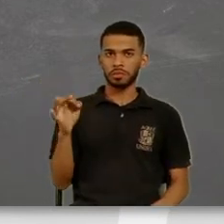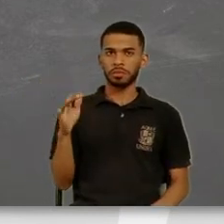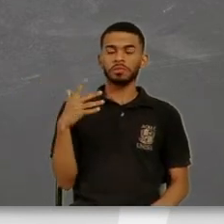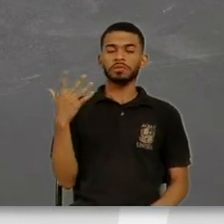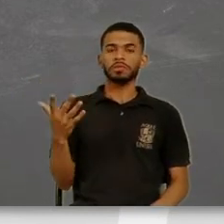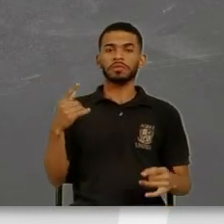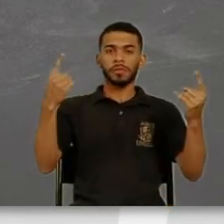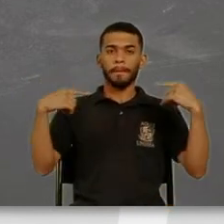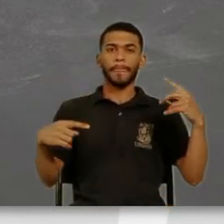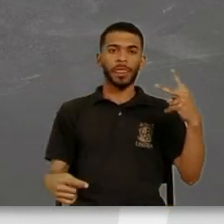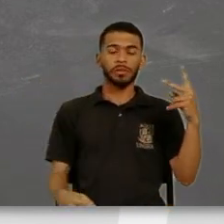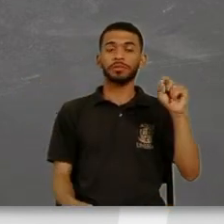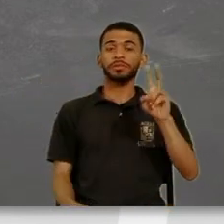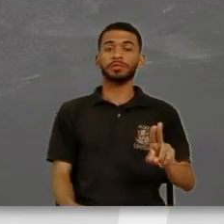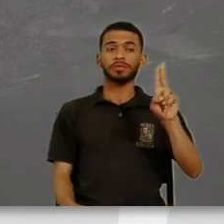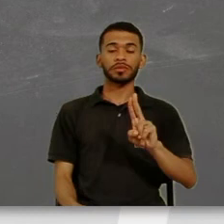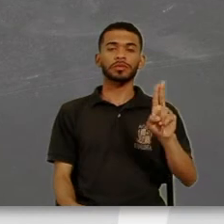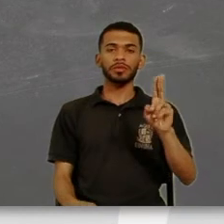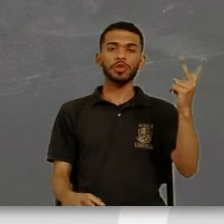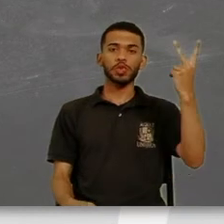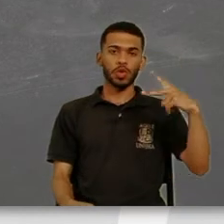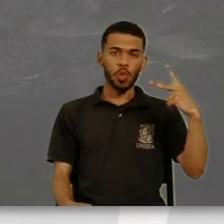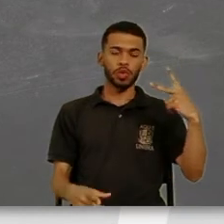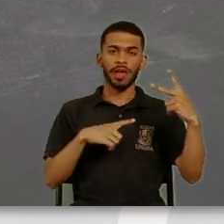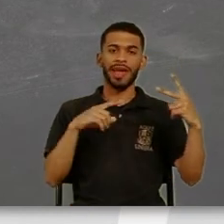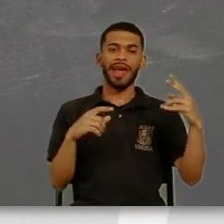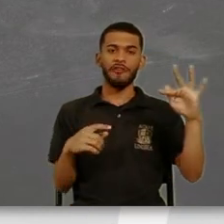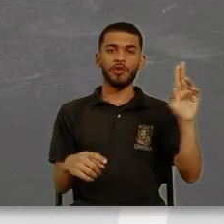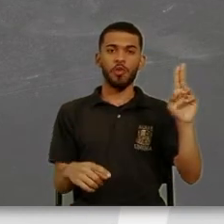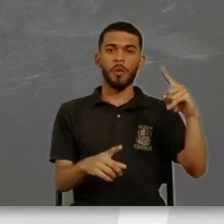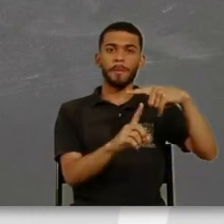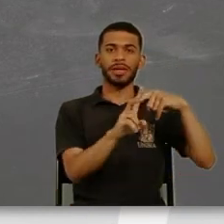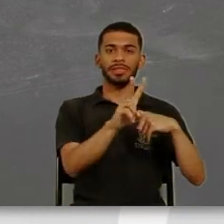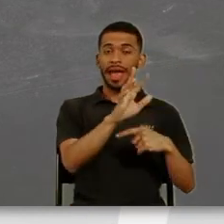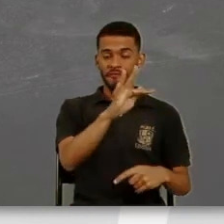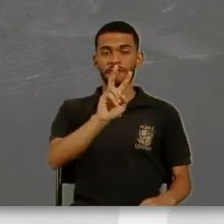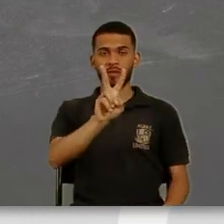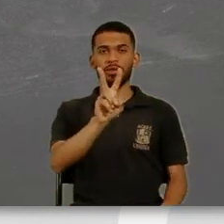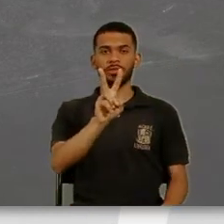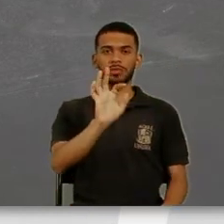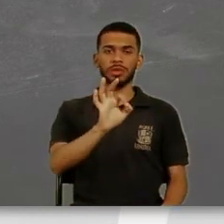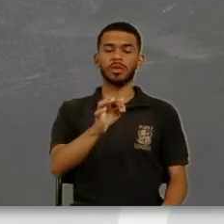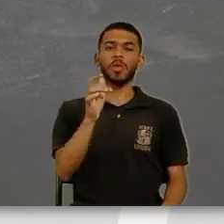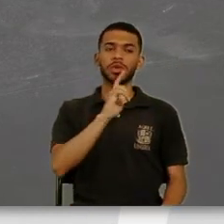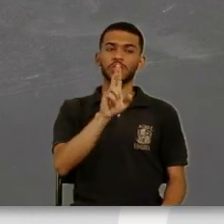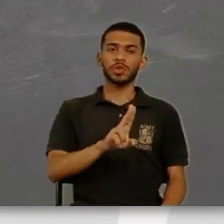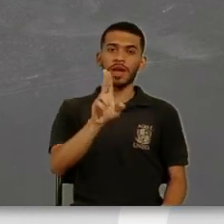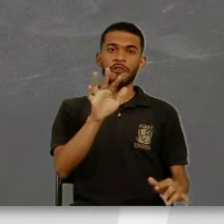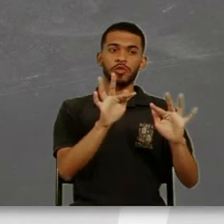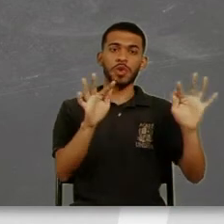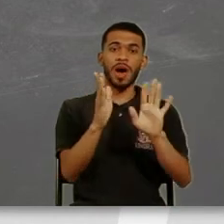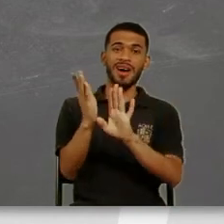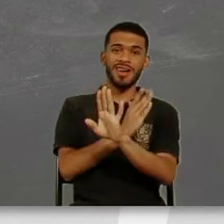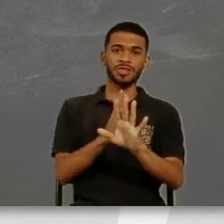Agora, o segundo, aplicando aqui no segundo, eu tenho f de u mais f de v, eu vou aplicar a função